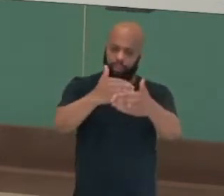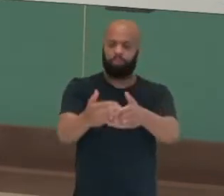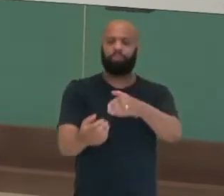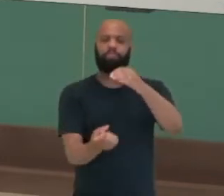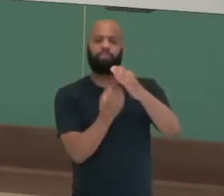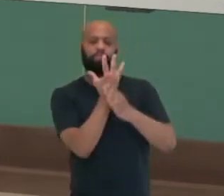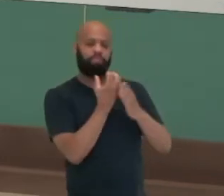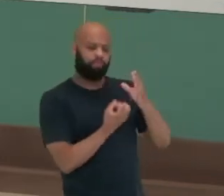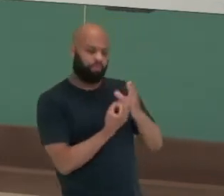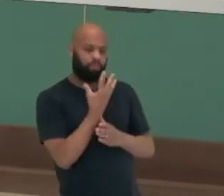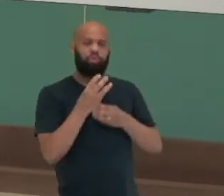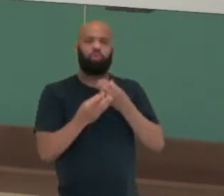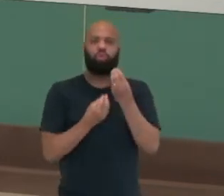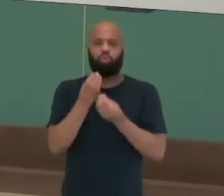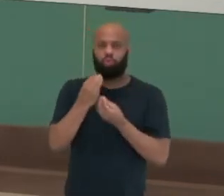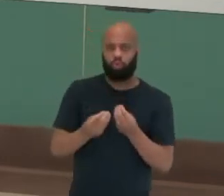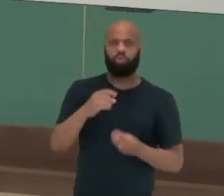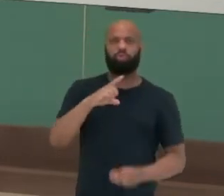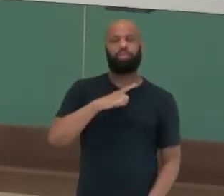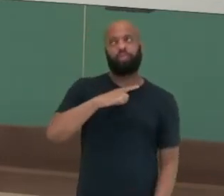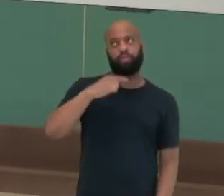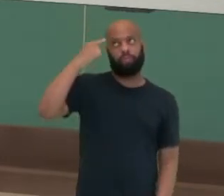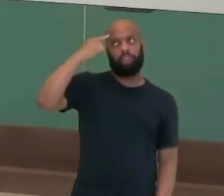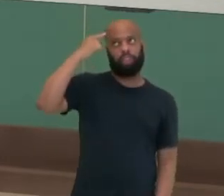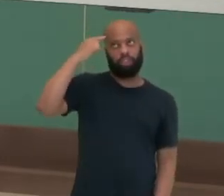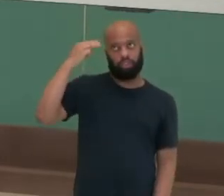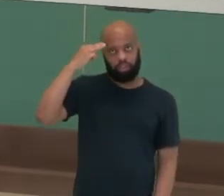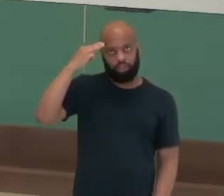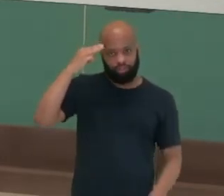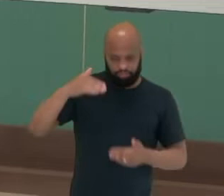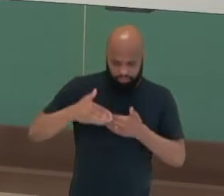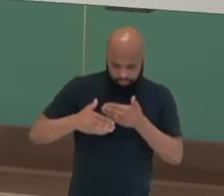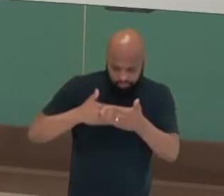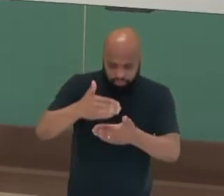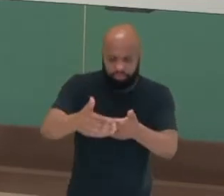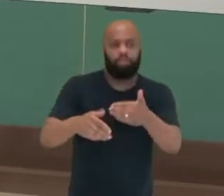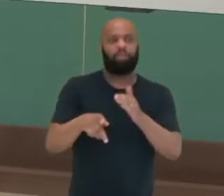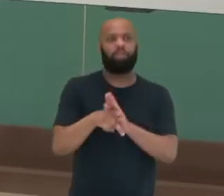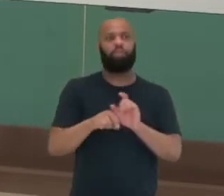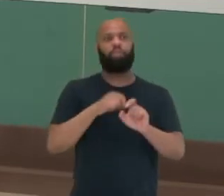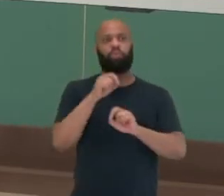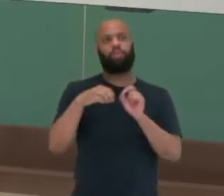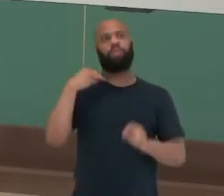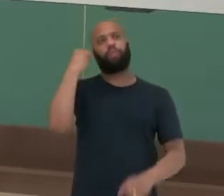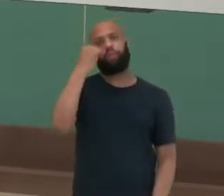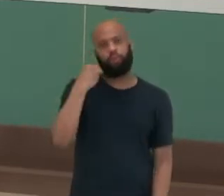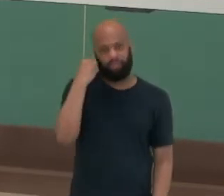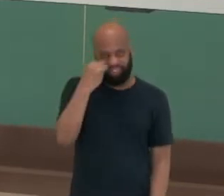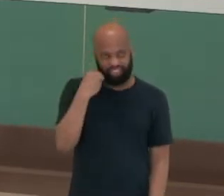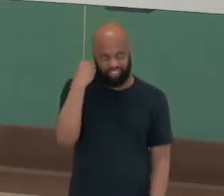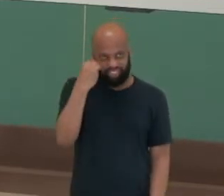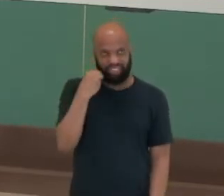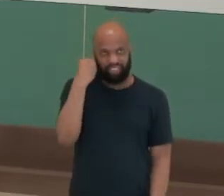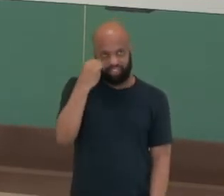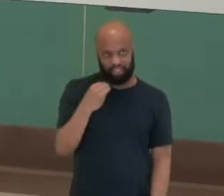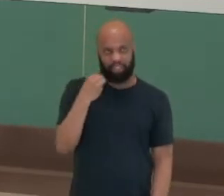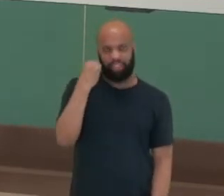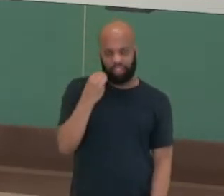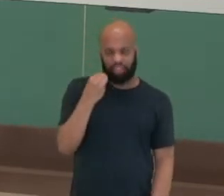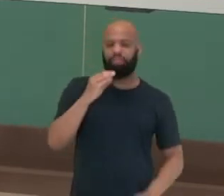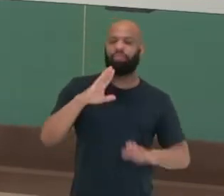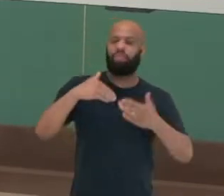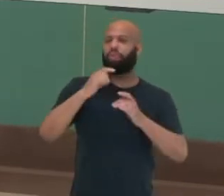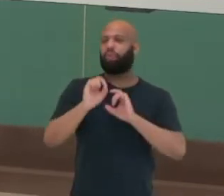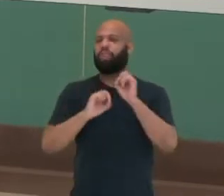criadas, concebidas em nossa mente a partir das nossas experiências sensíveis, das